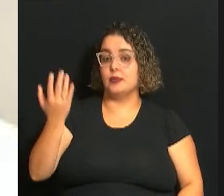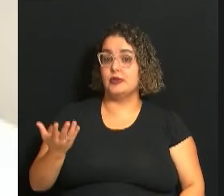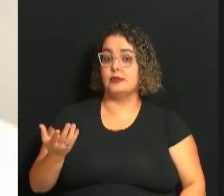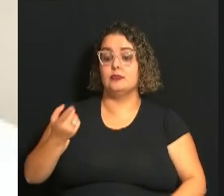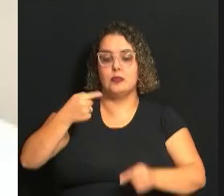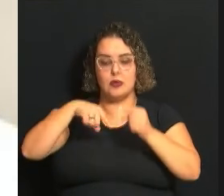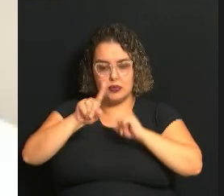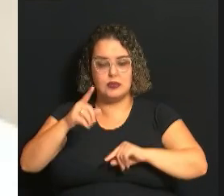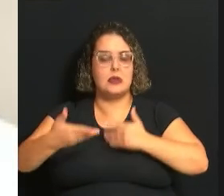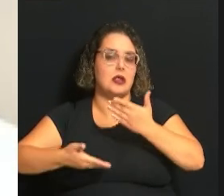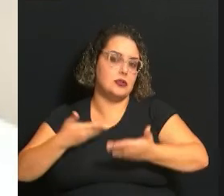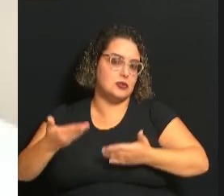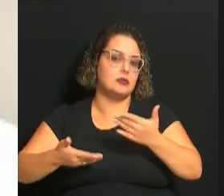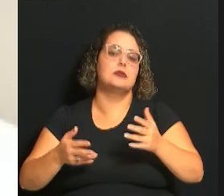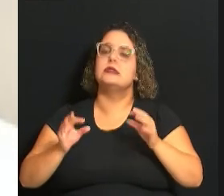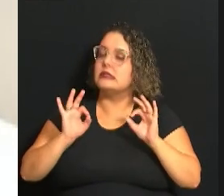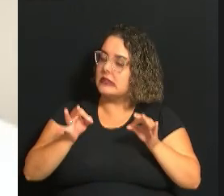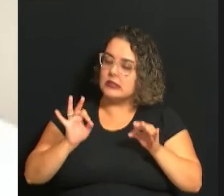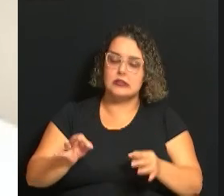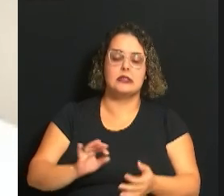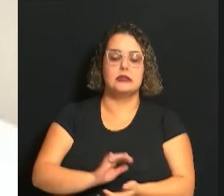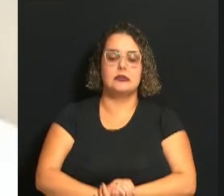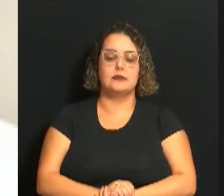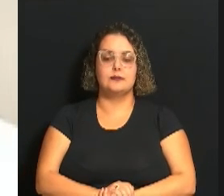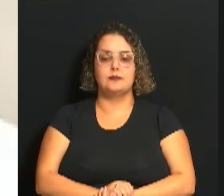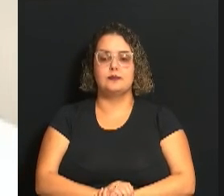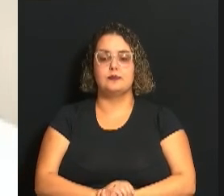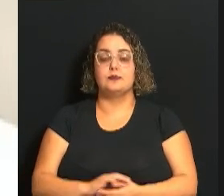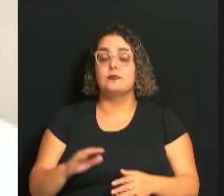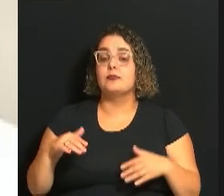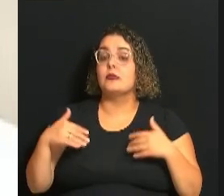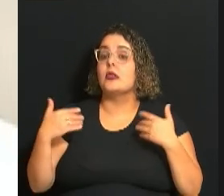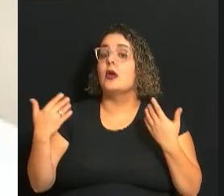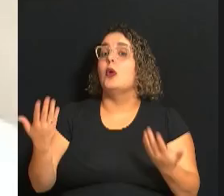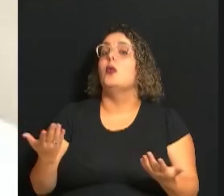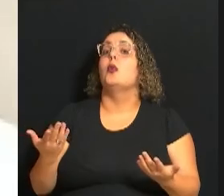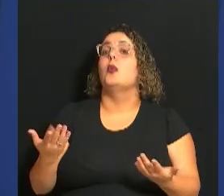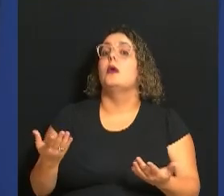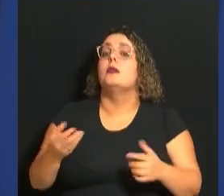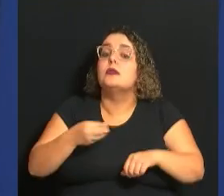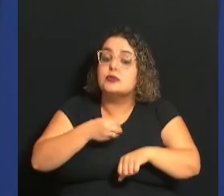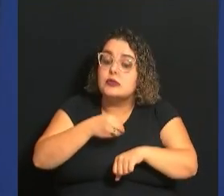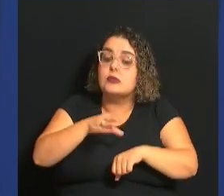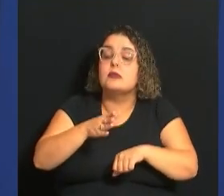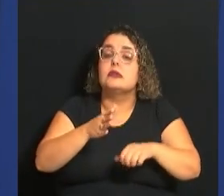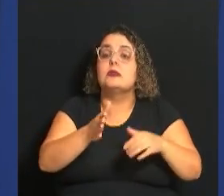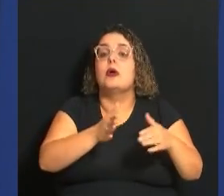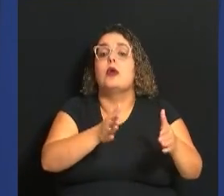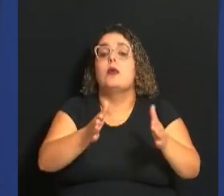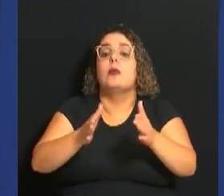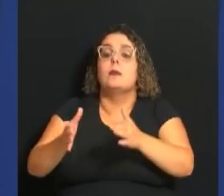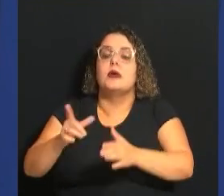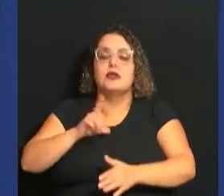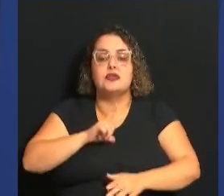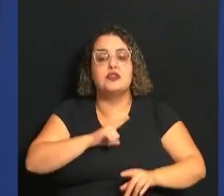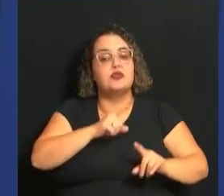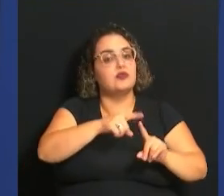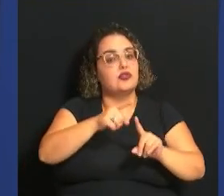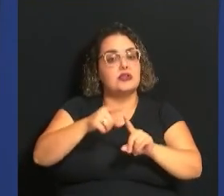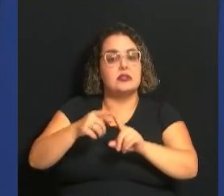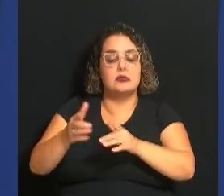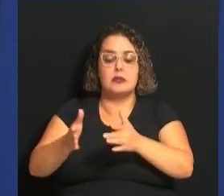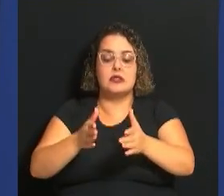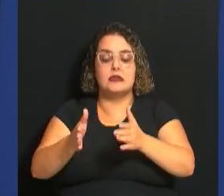do tratamento, com certeza. Qual é a sua mensagem para quem está passando por esse tipo de tratamento nesse